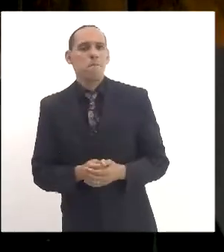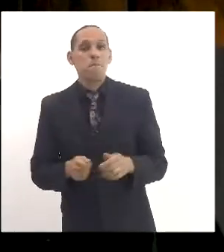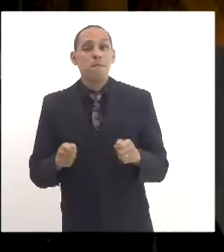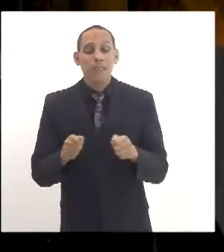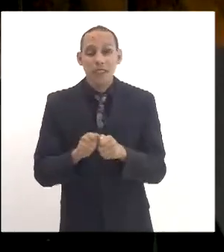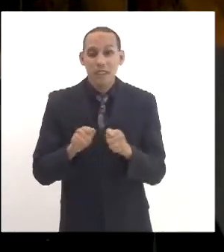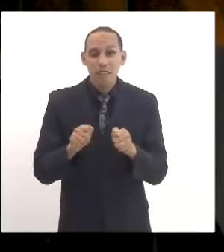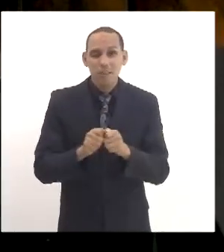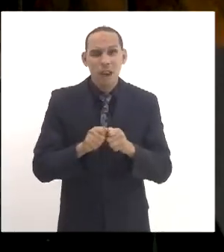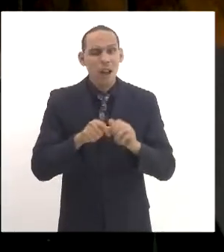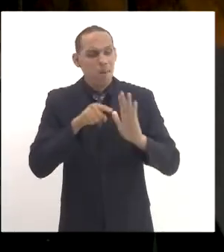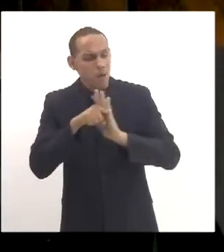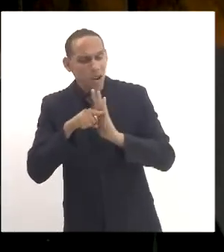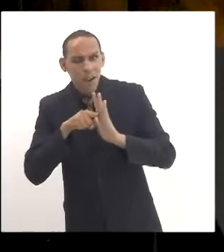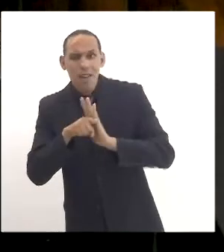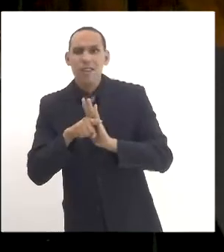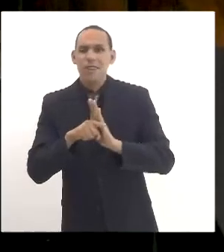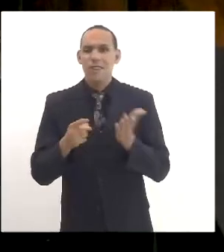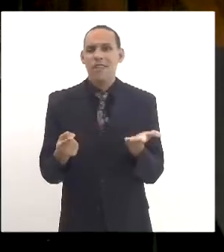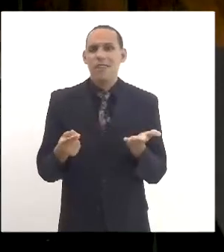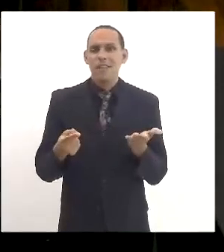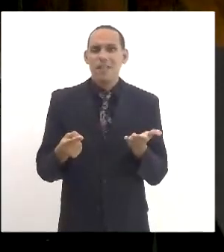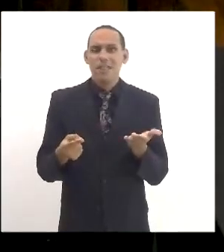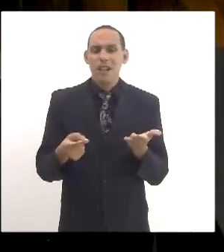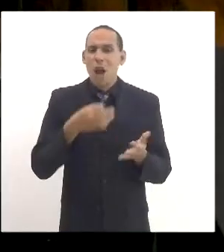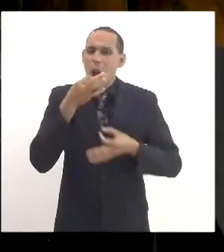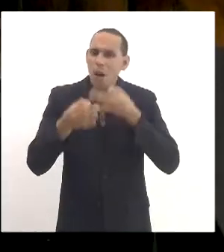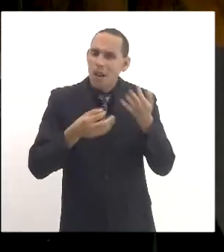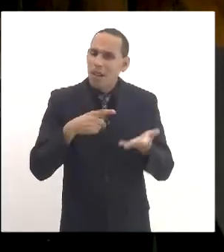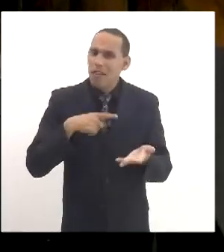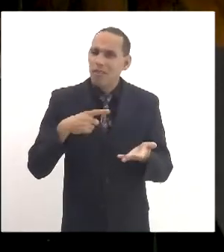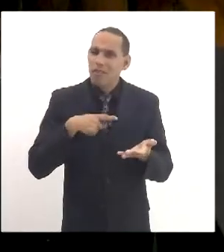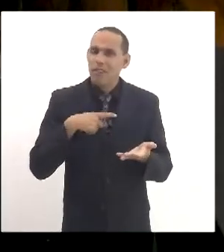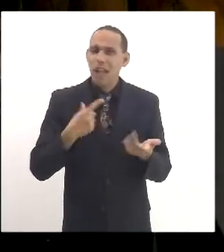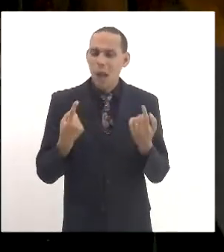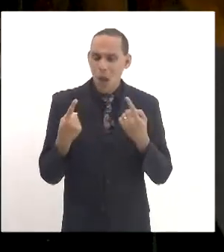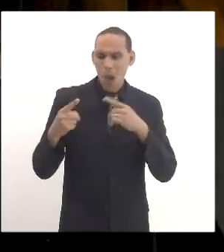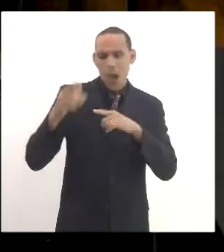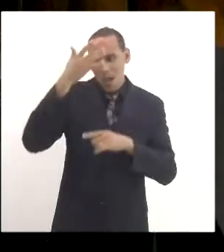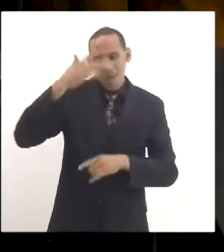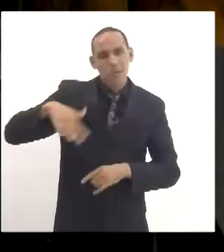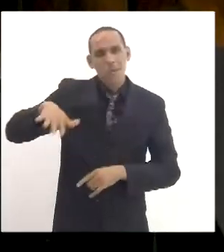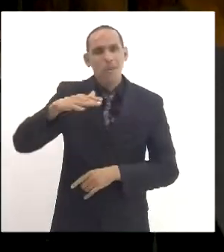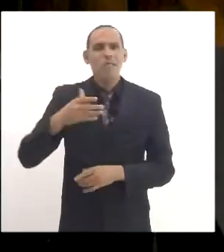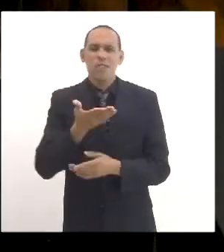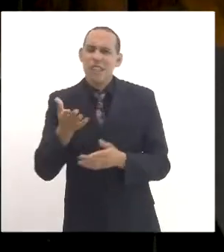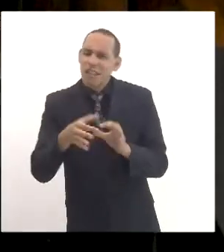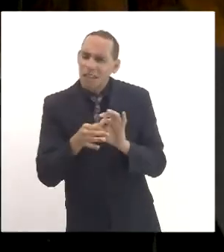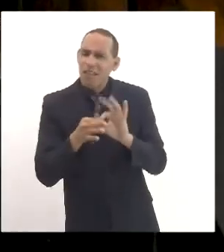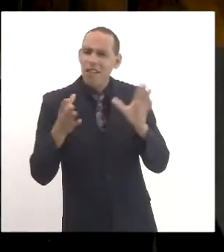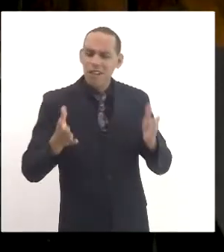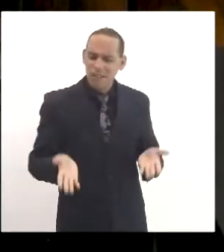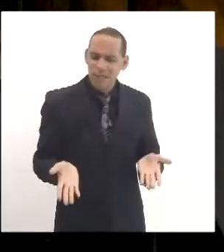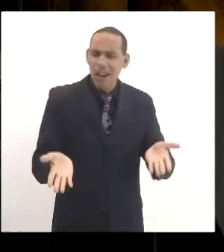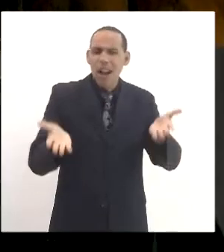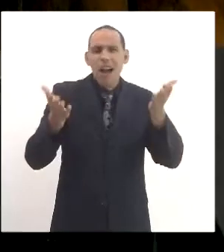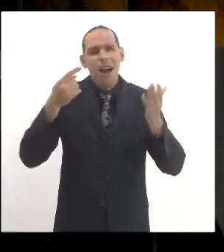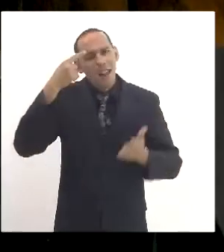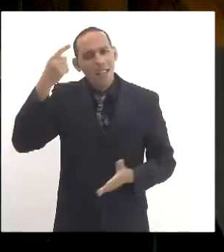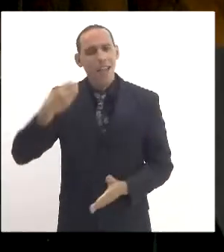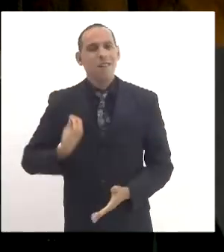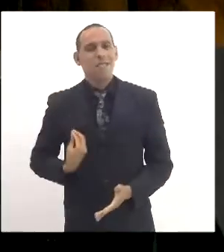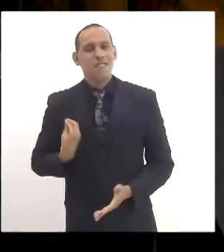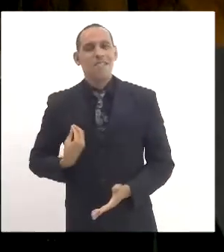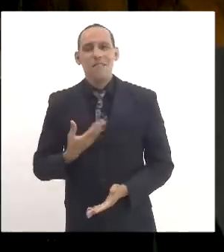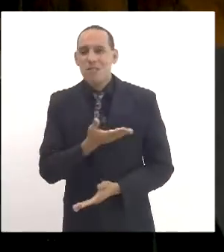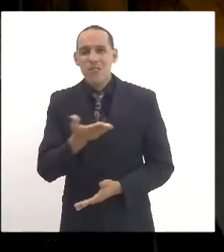insistem em pesquisa, trocando opiniões com outras pessoas e testando e validando as vossas ideias.